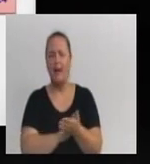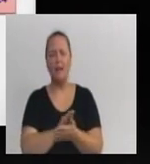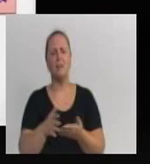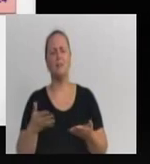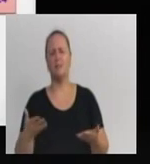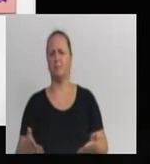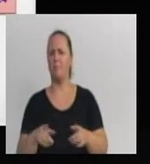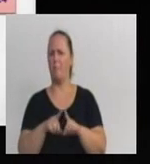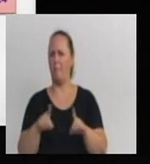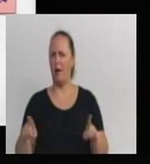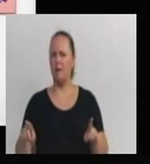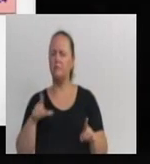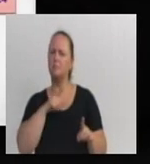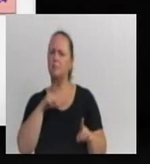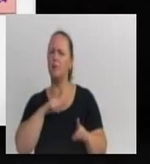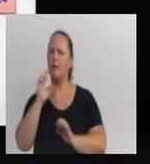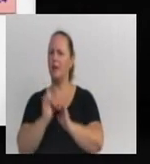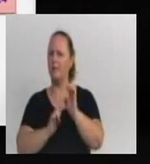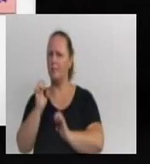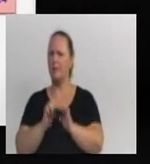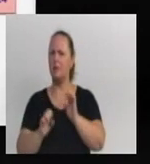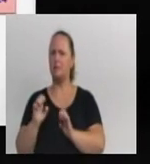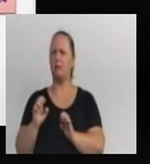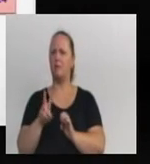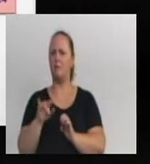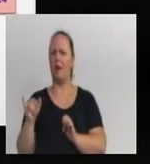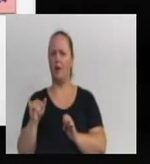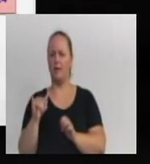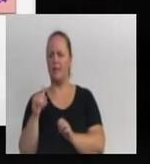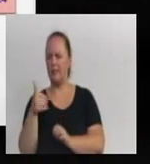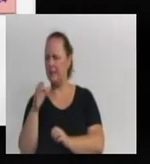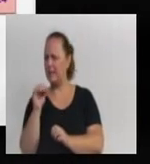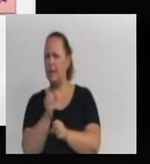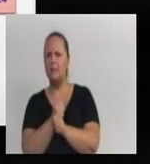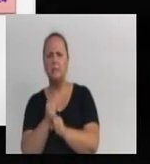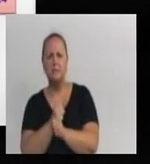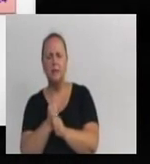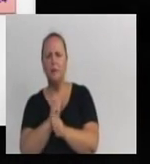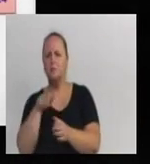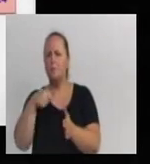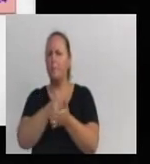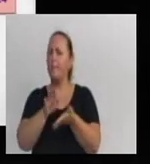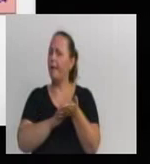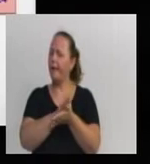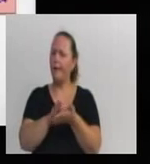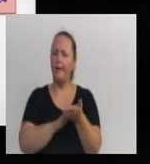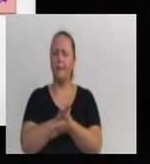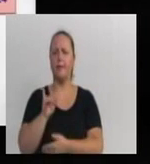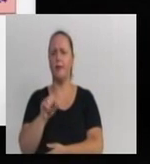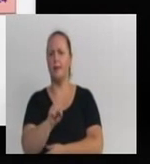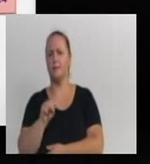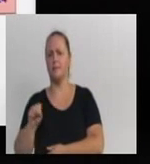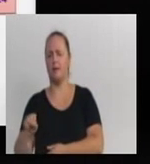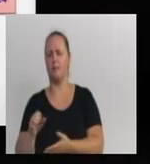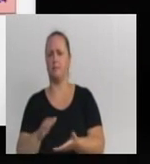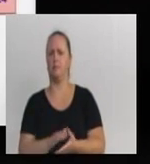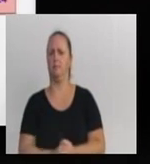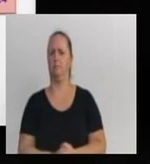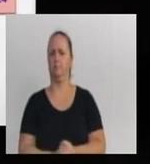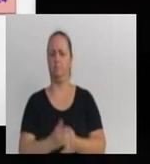até 2024. Então eu estou trazendo isto aqui, são números reais, dados